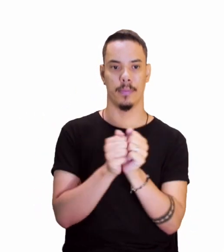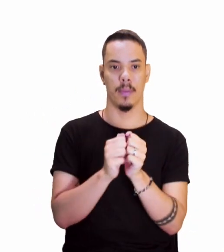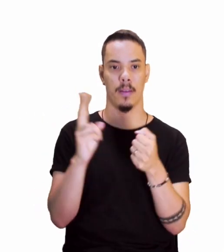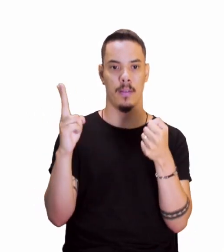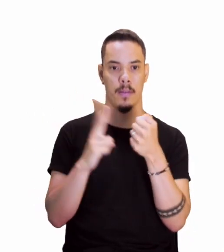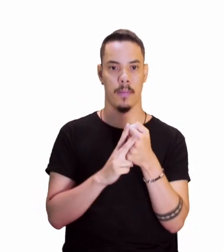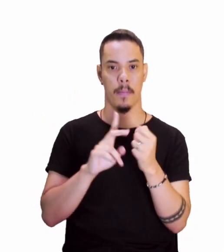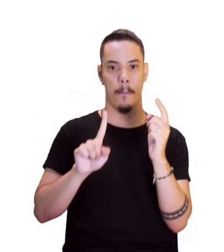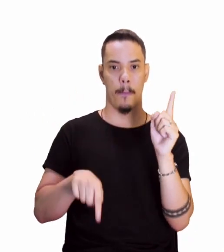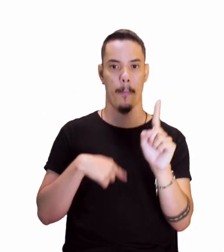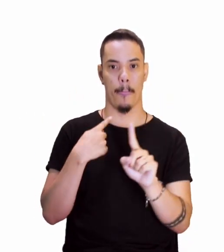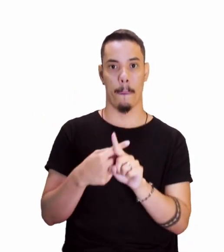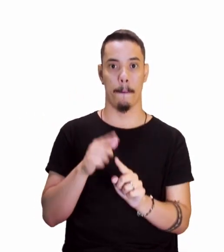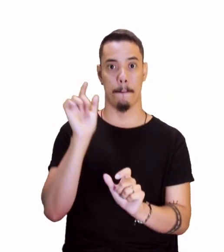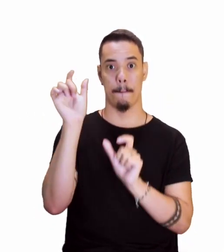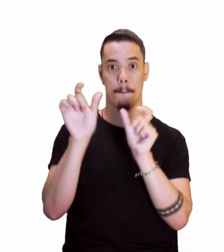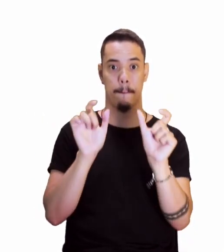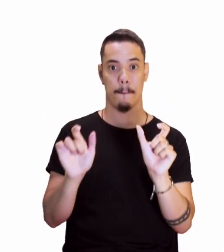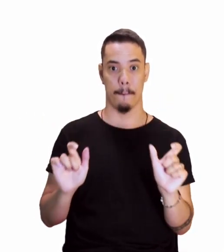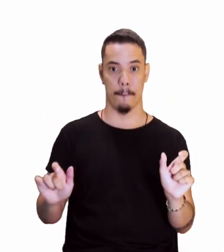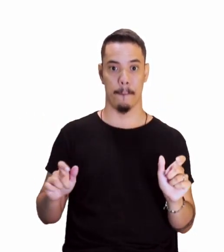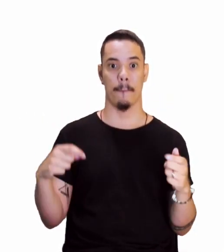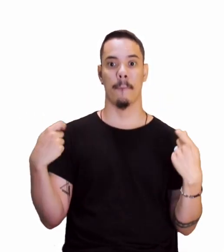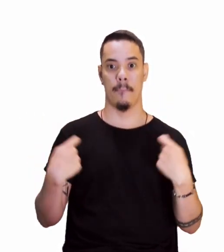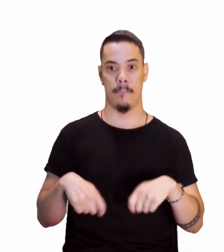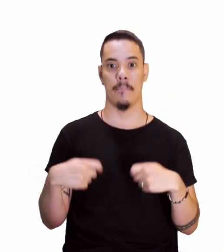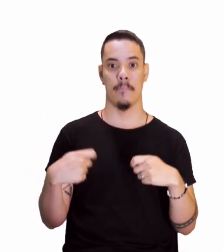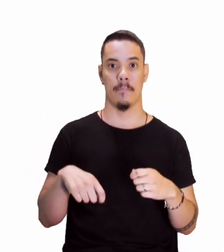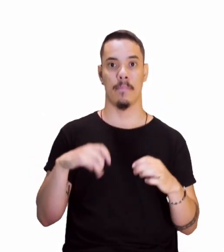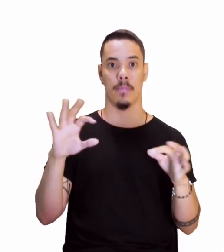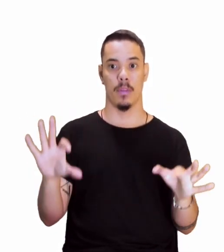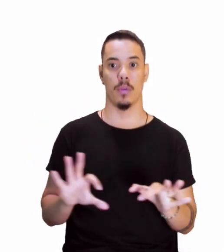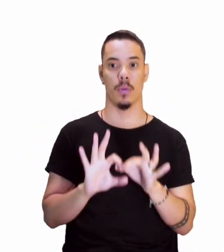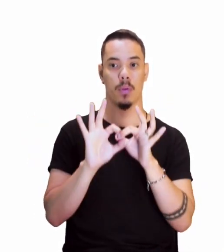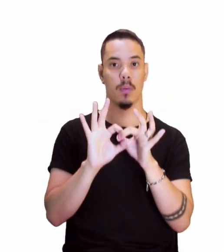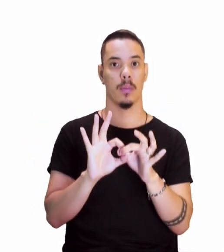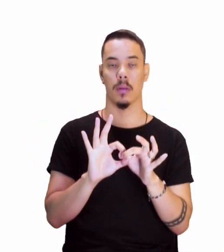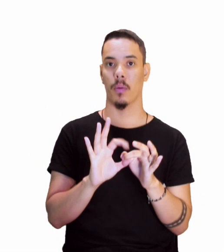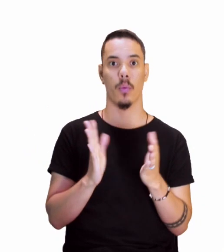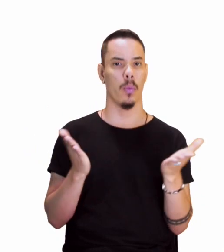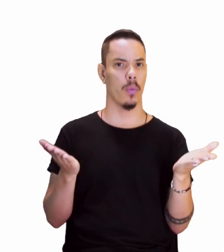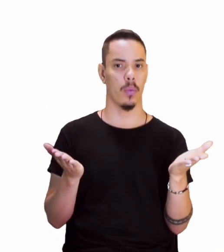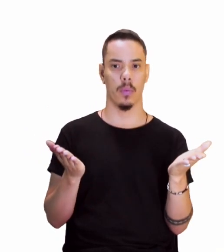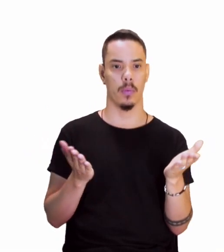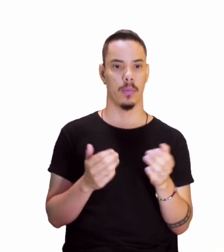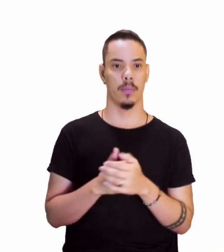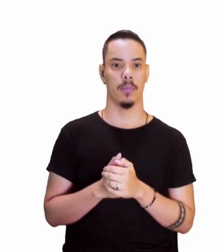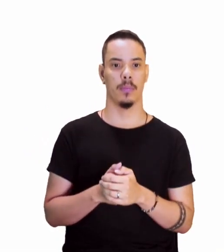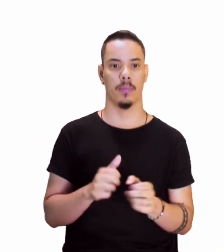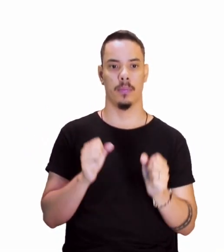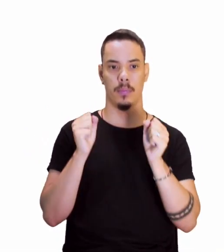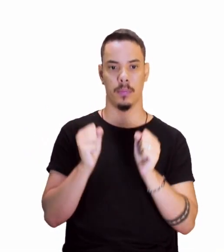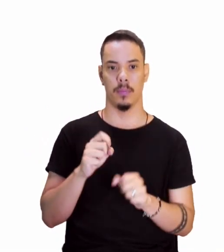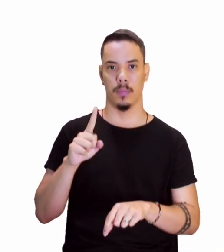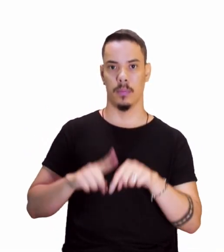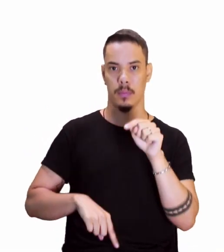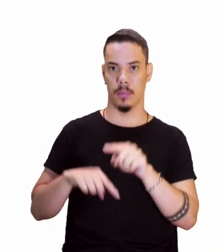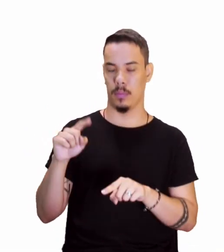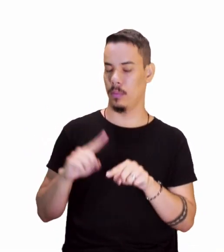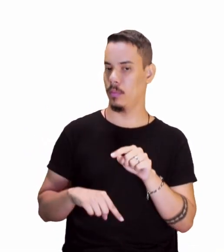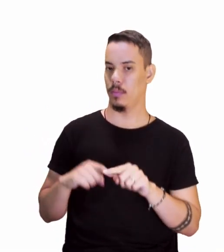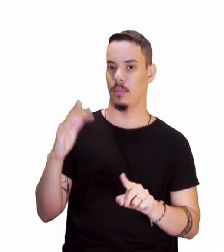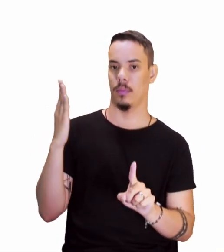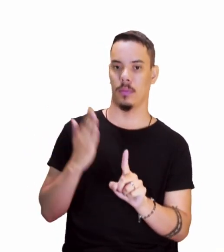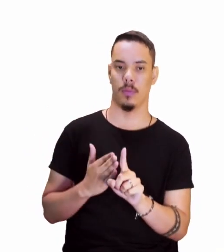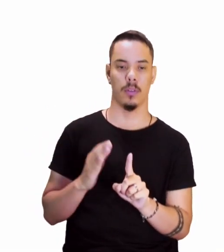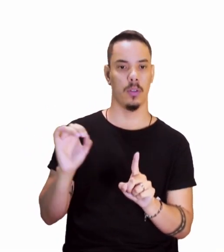o verbo e os termos que vai completar o seu sentido. E quais são esses termos? Pode ser objeto direto ou